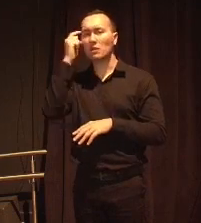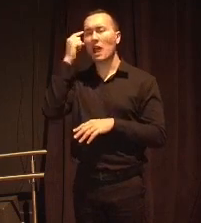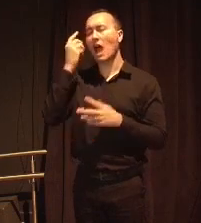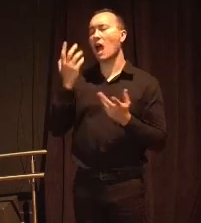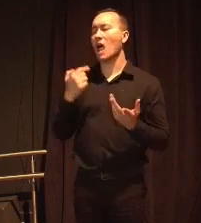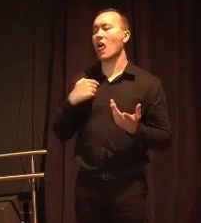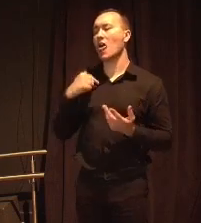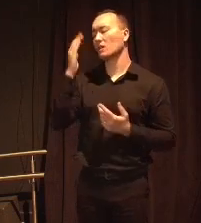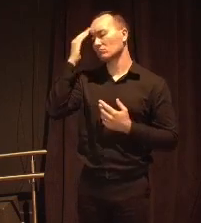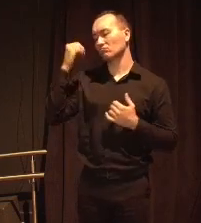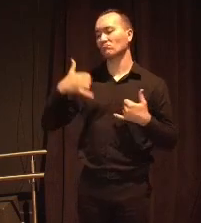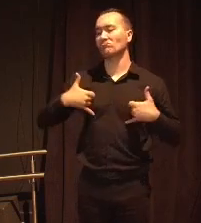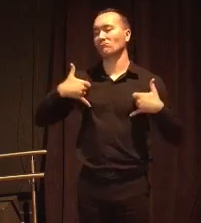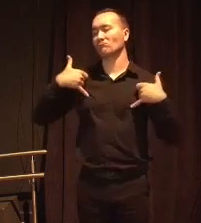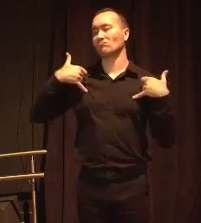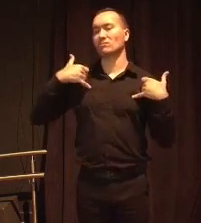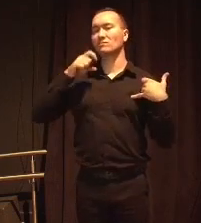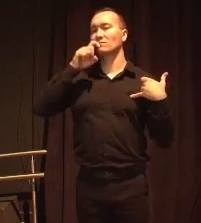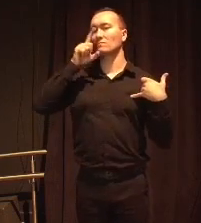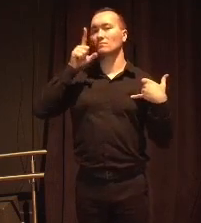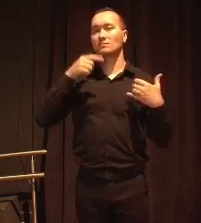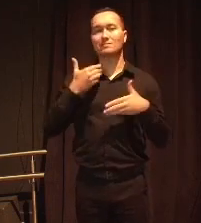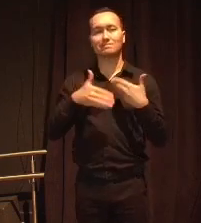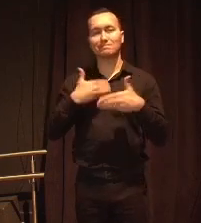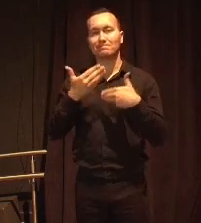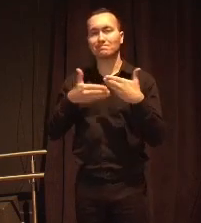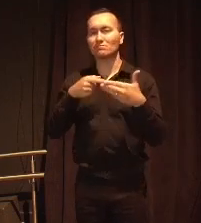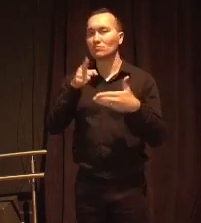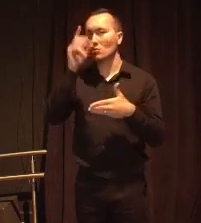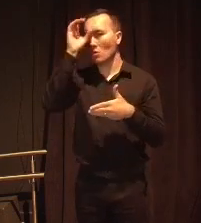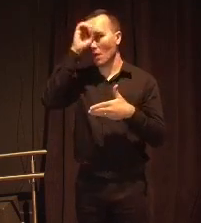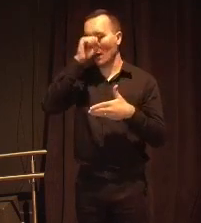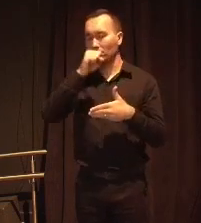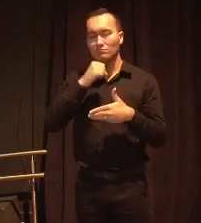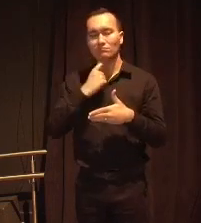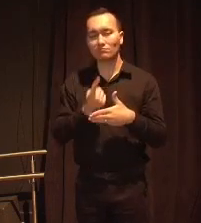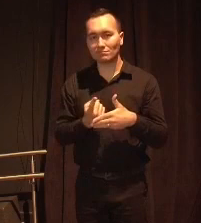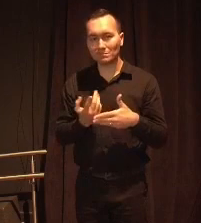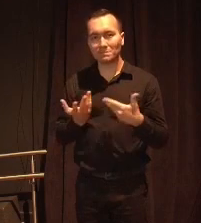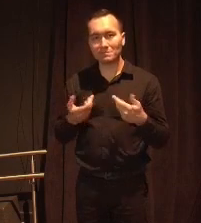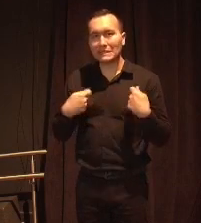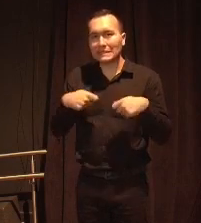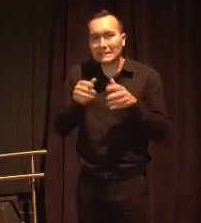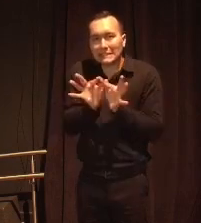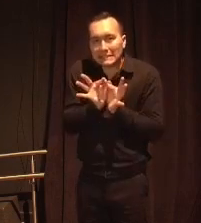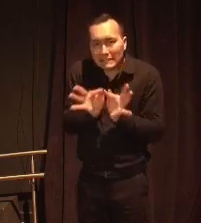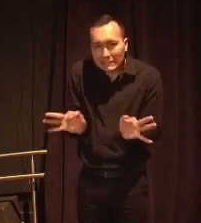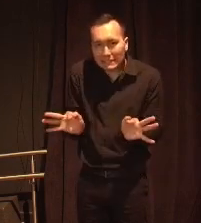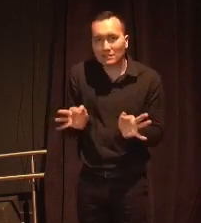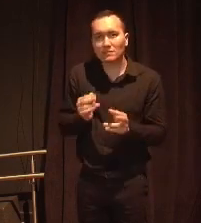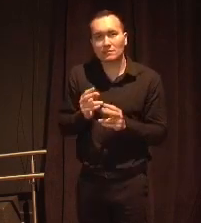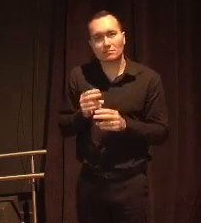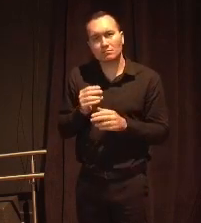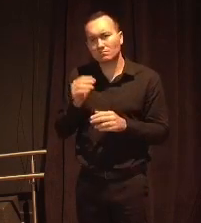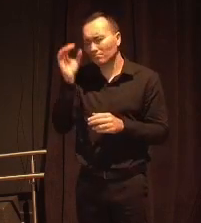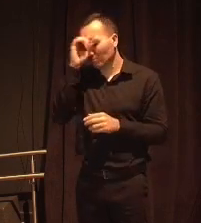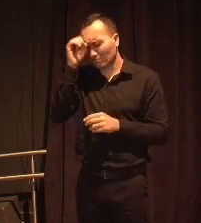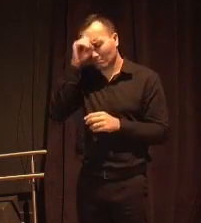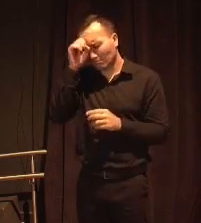arrogância individual, a gente acaba não aprendendo. Então, a humildade e o aprendizado contínuo é super